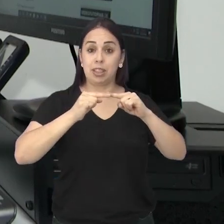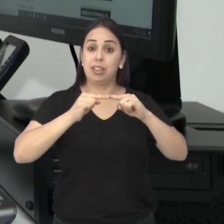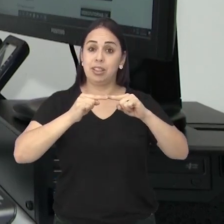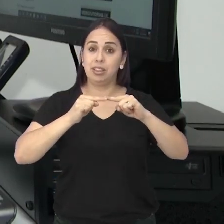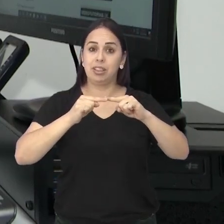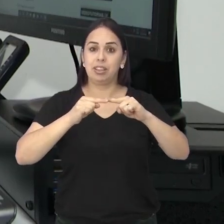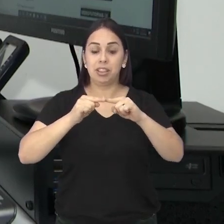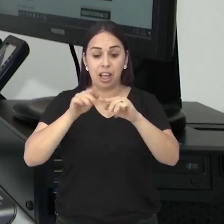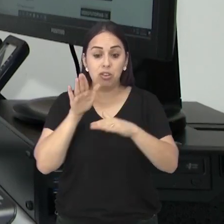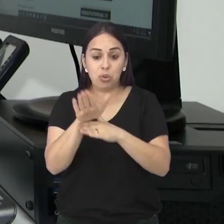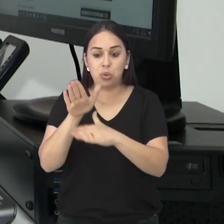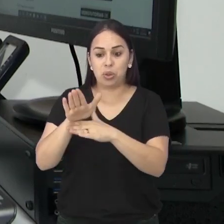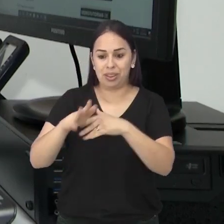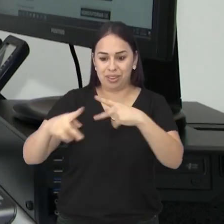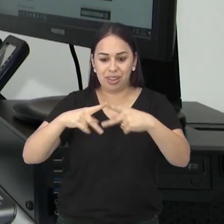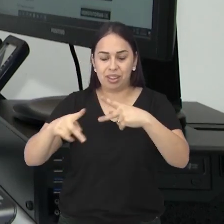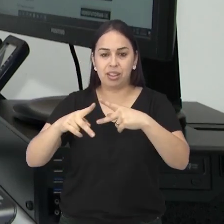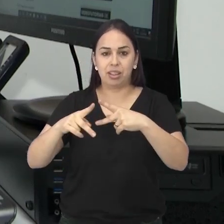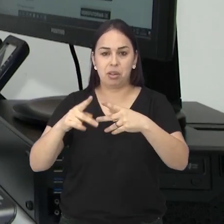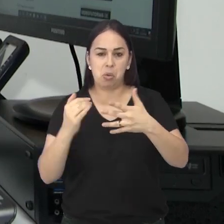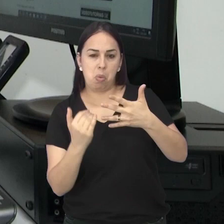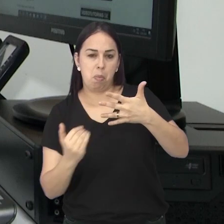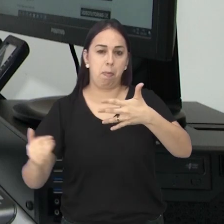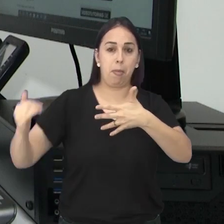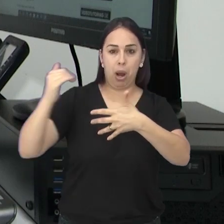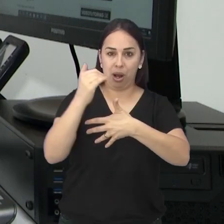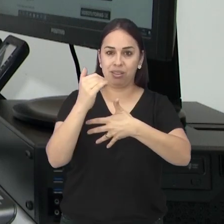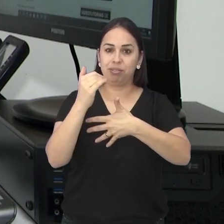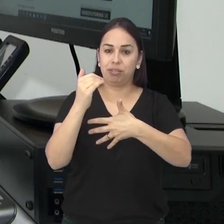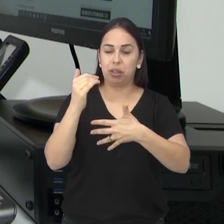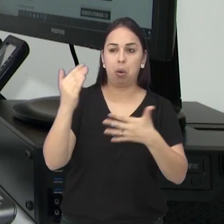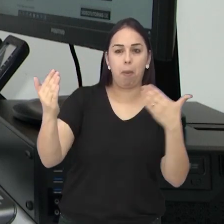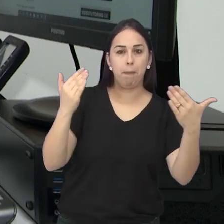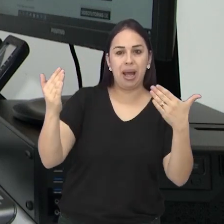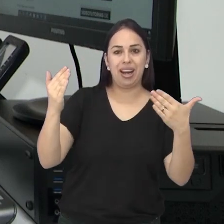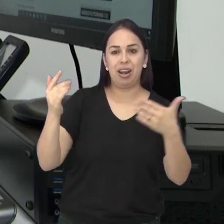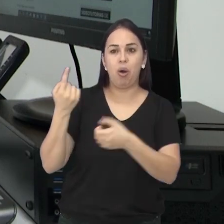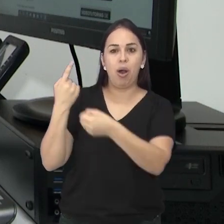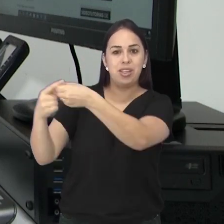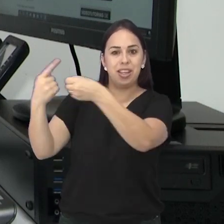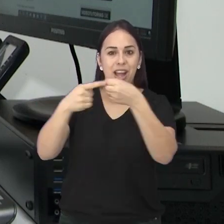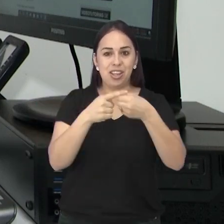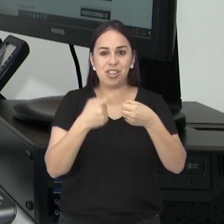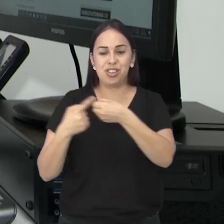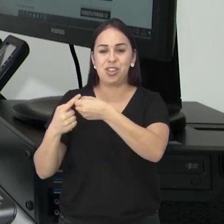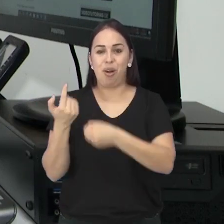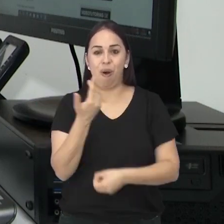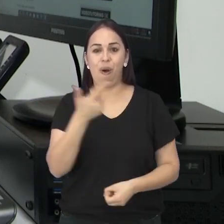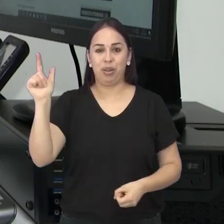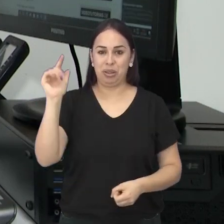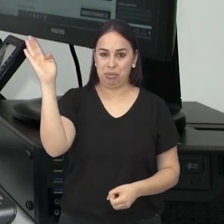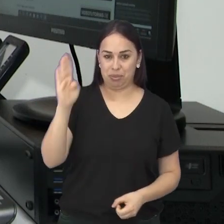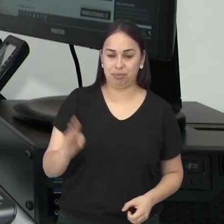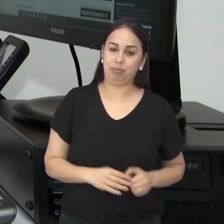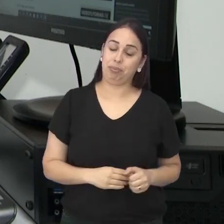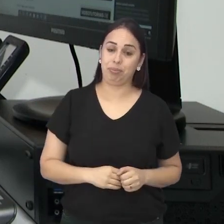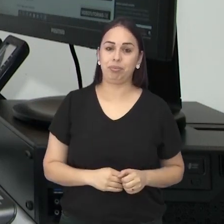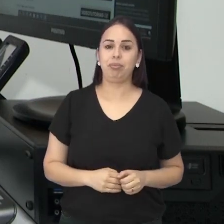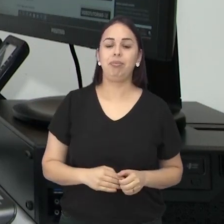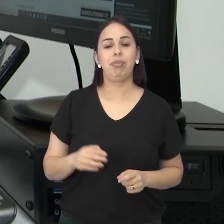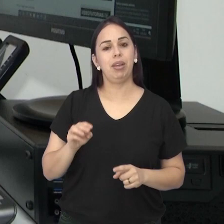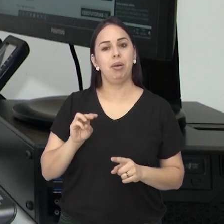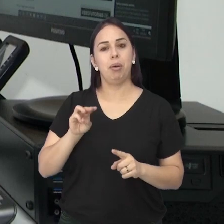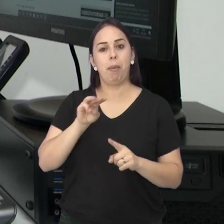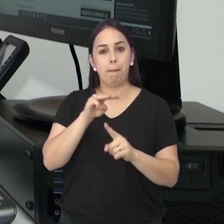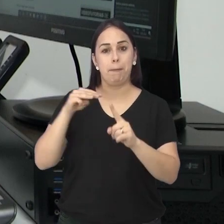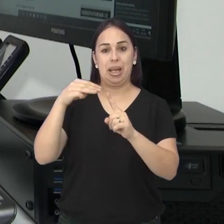encontro, fazendo com que a cidade possa sair na frente das demais cidades do Brasil. Também entendo um pouco, já que o mercado,